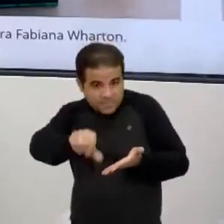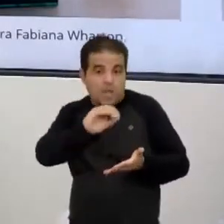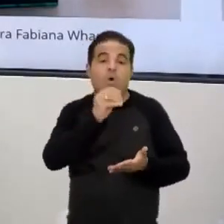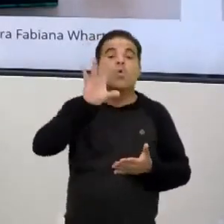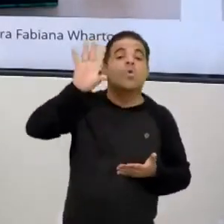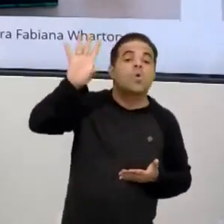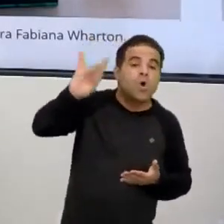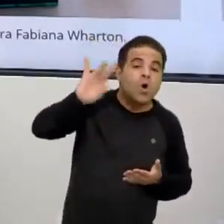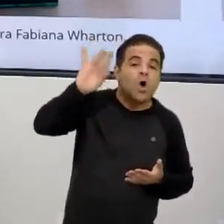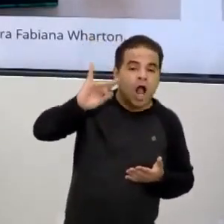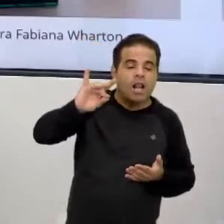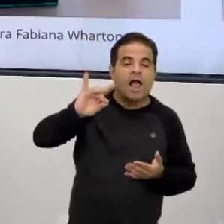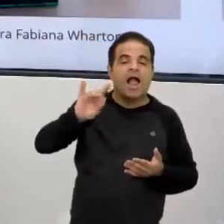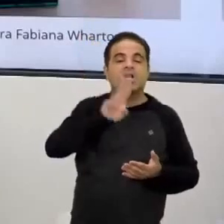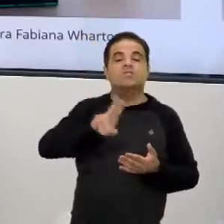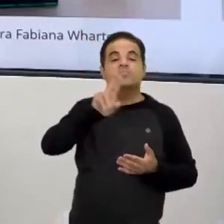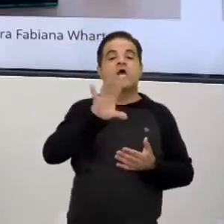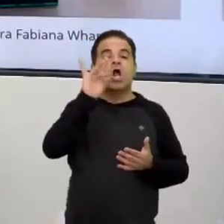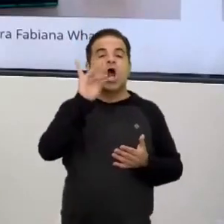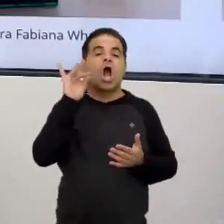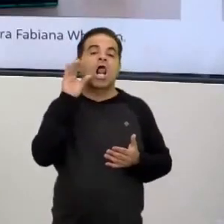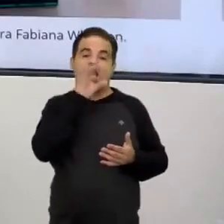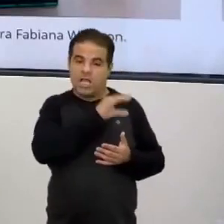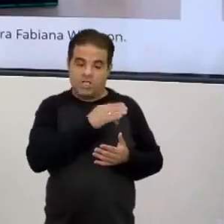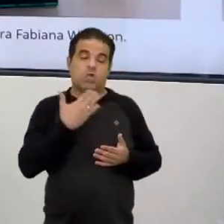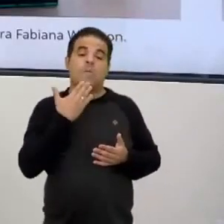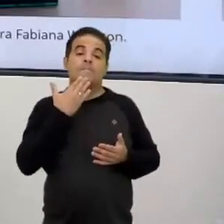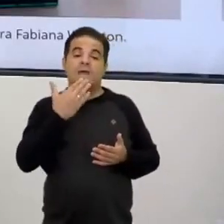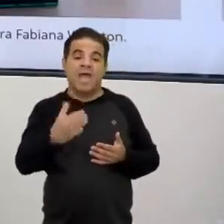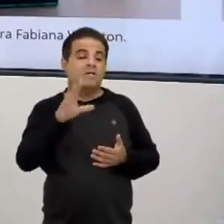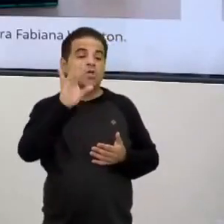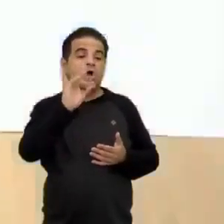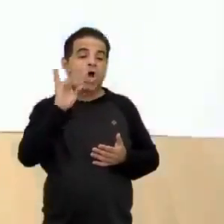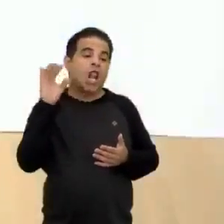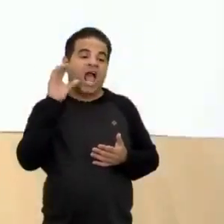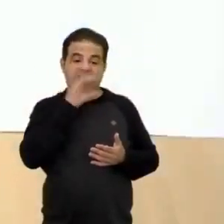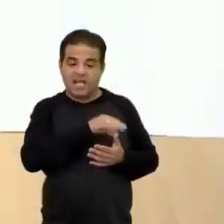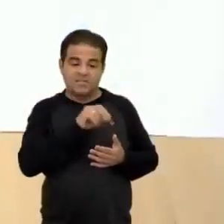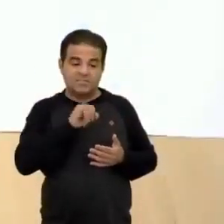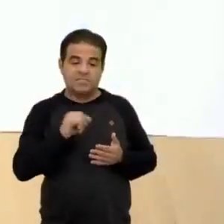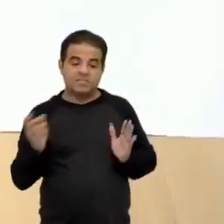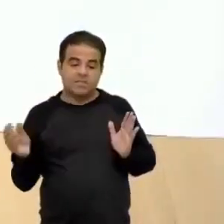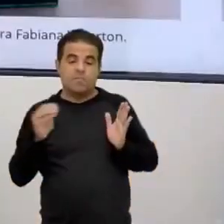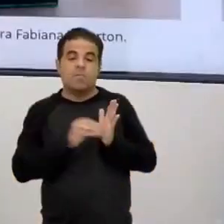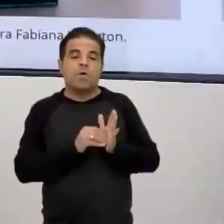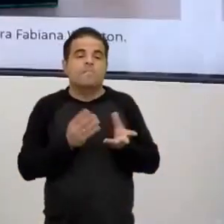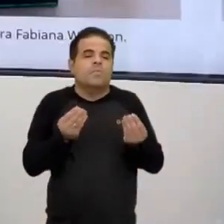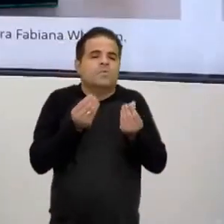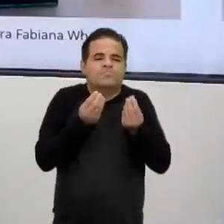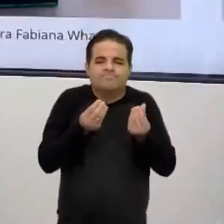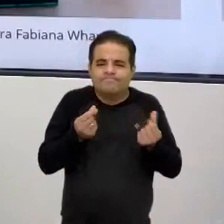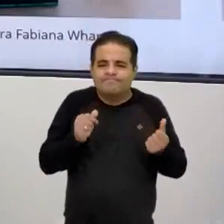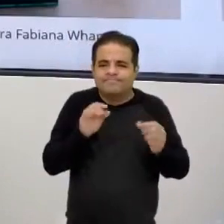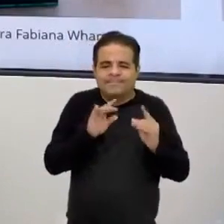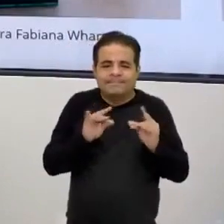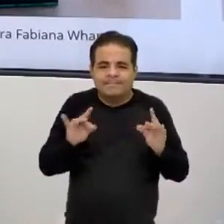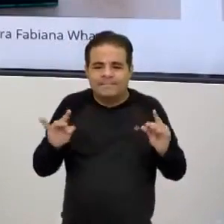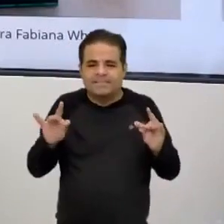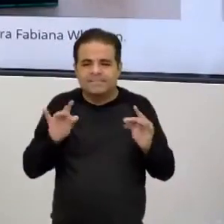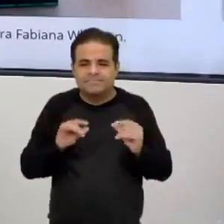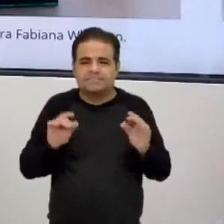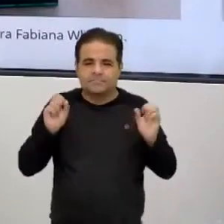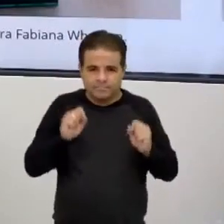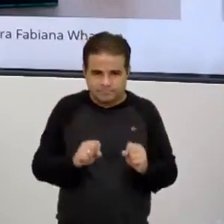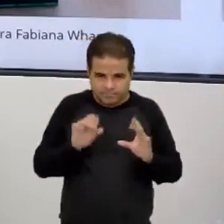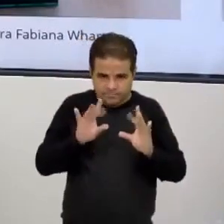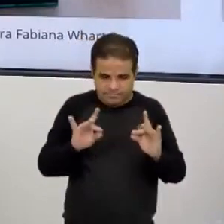cola. A gente tá usando cola quente. Recomendo até a cola quente, porque se você coloca uma cola muito molhada ou alguma cola que